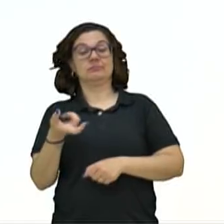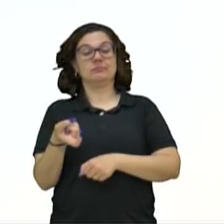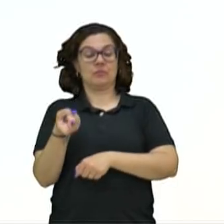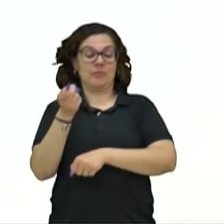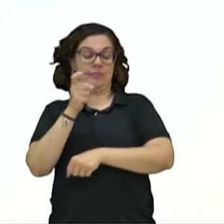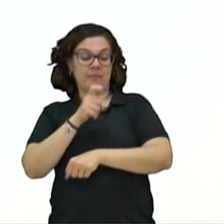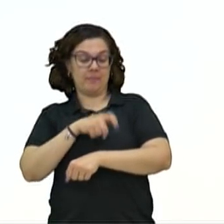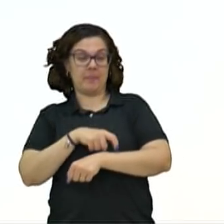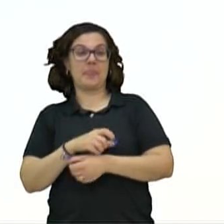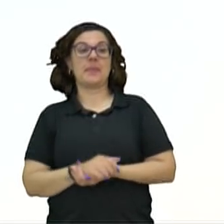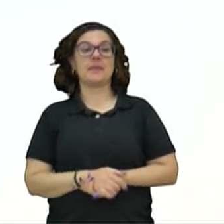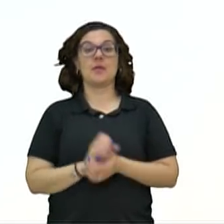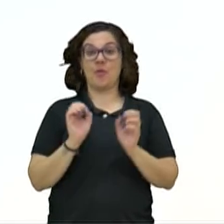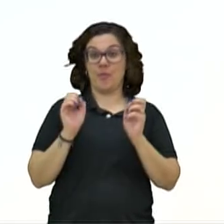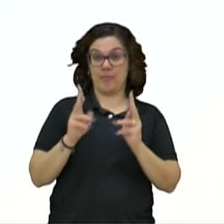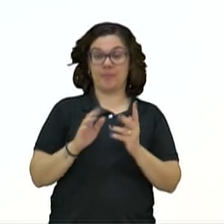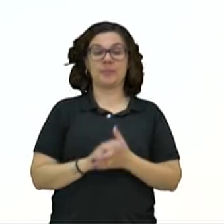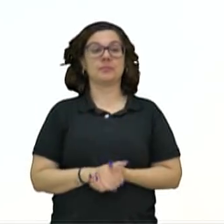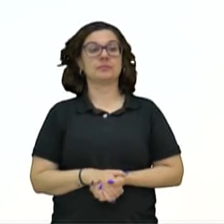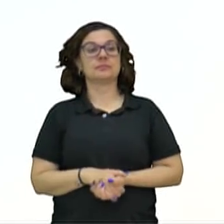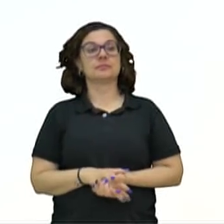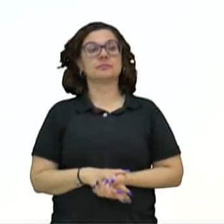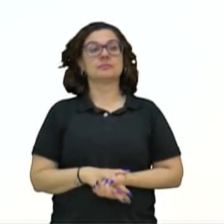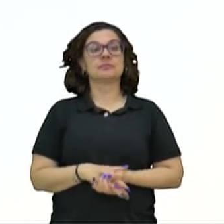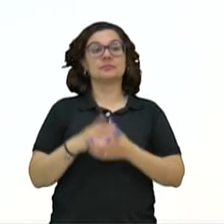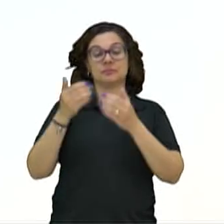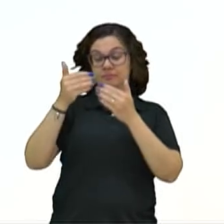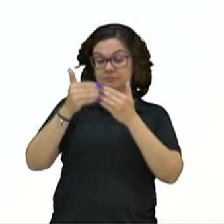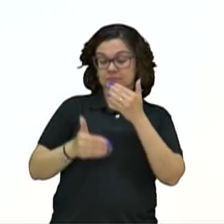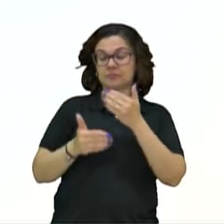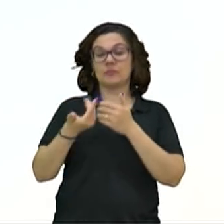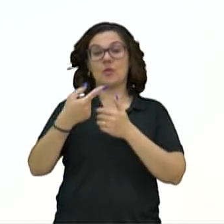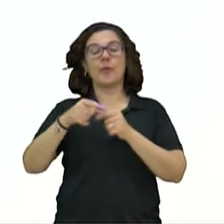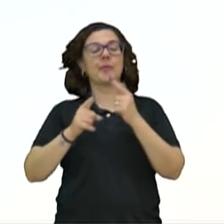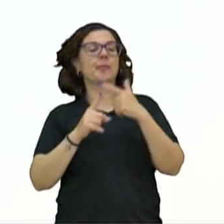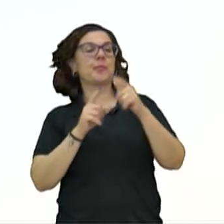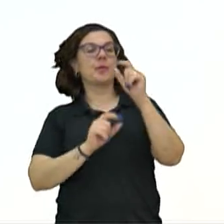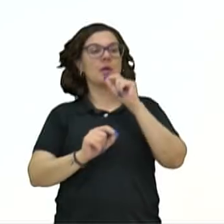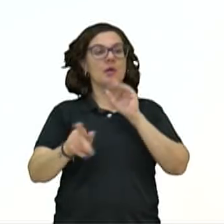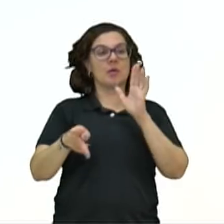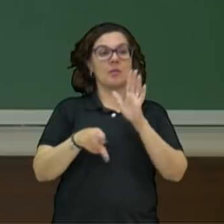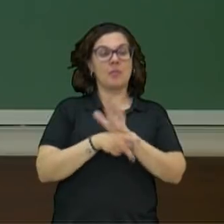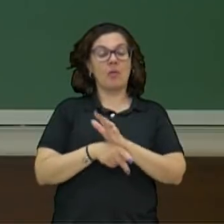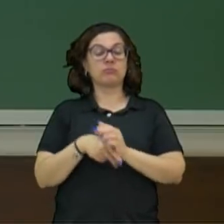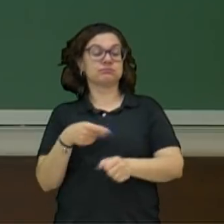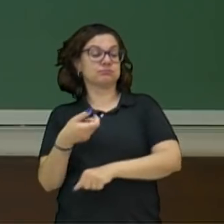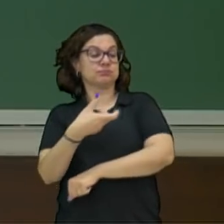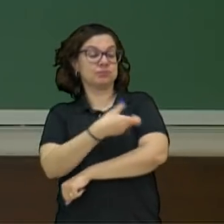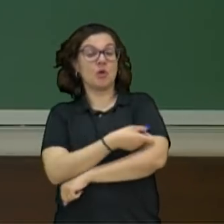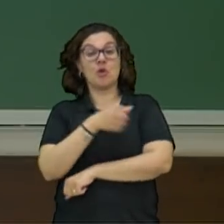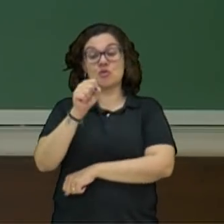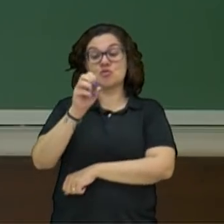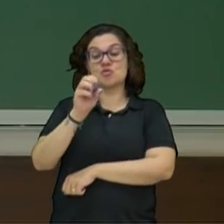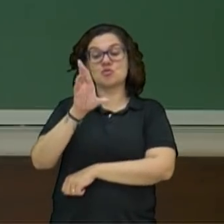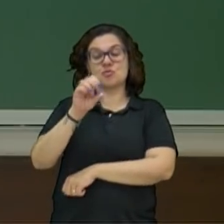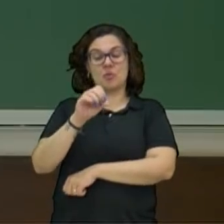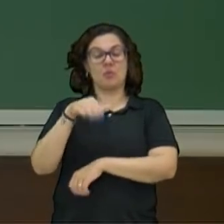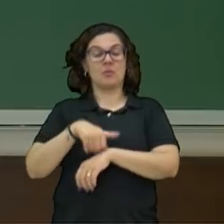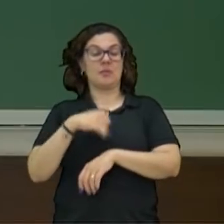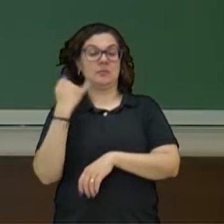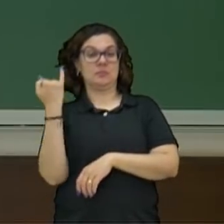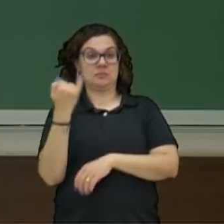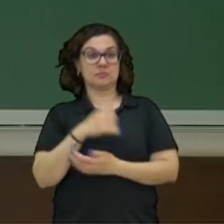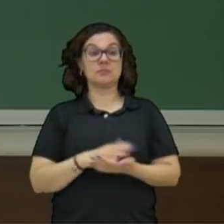no estágio moderado, tá? Então, a finalidade do soro aí é fornecer os anticorpos